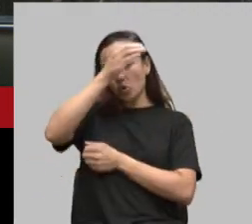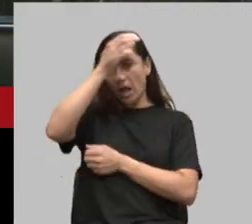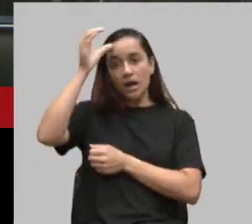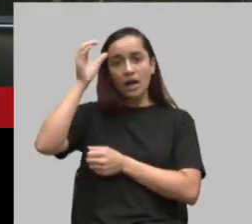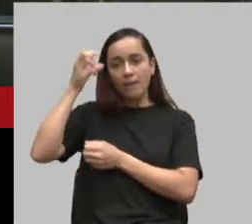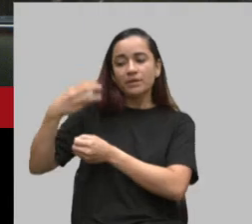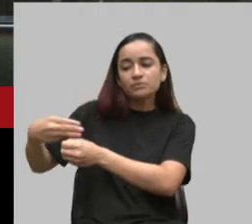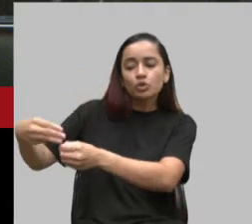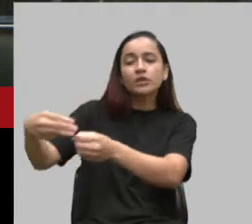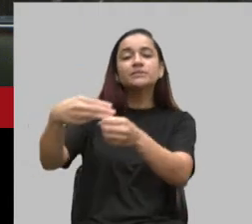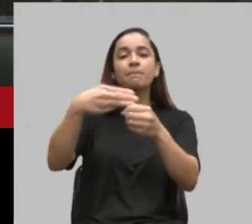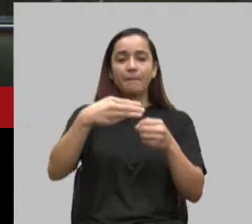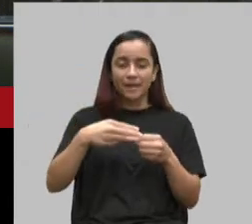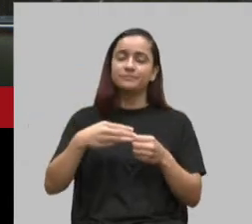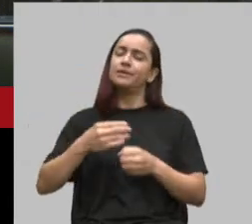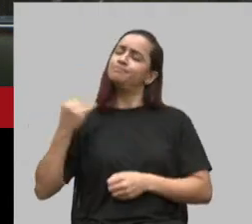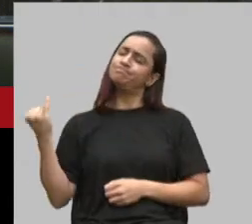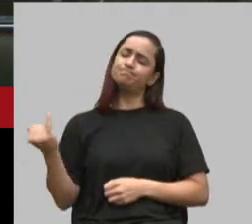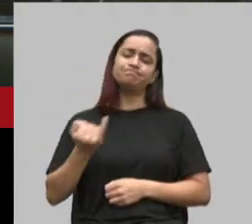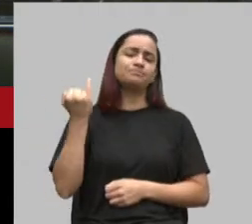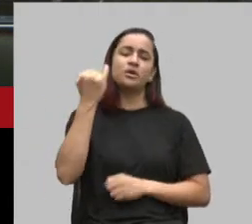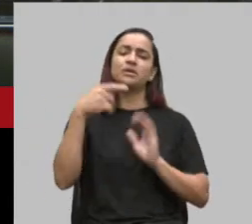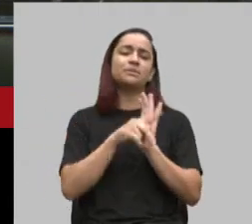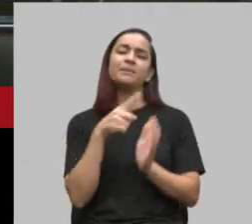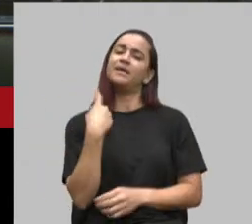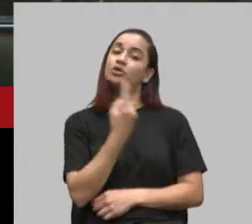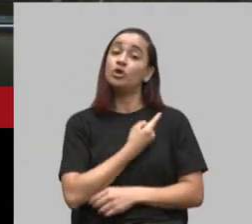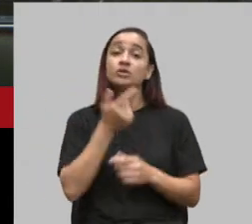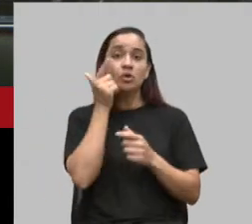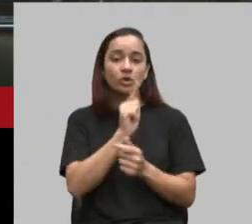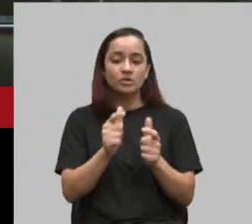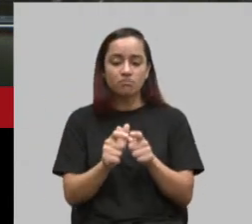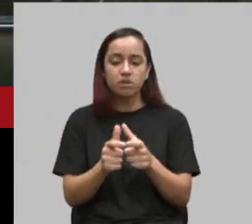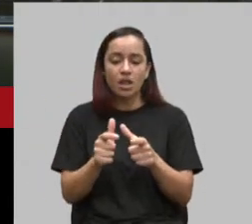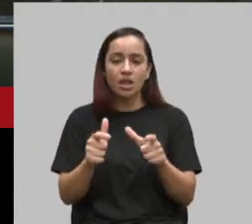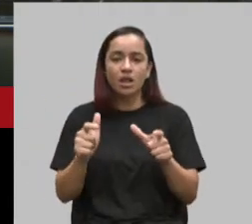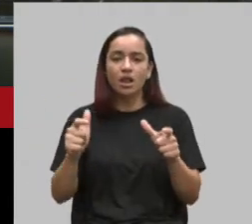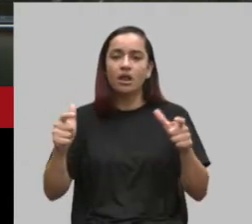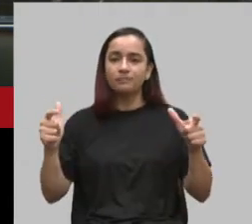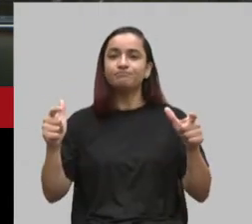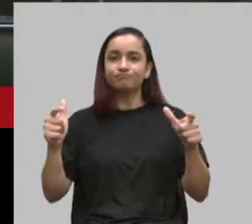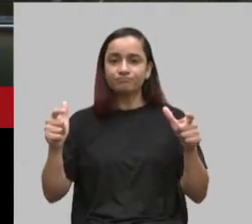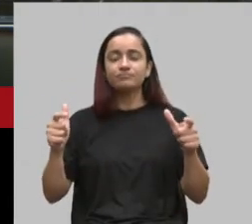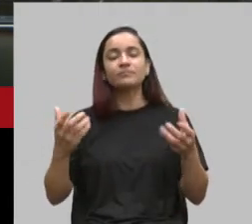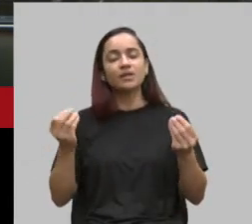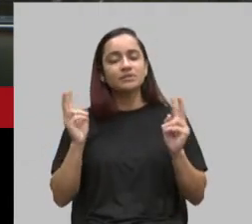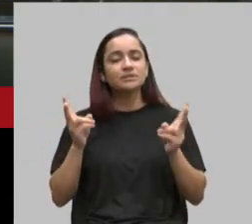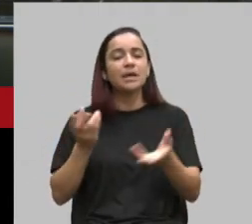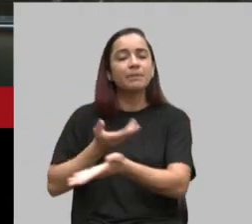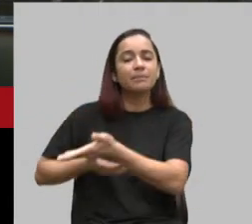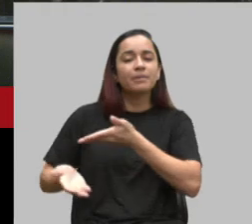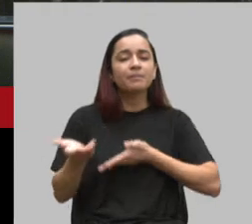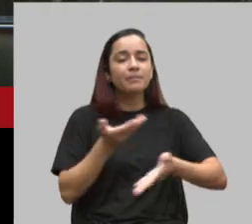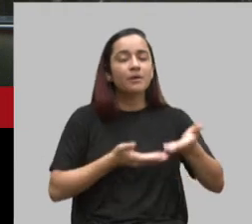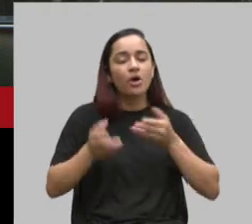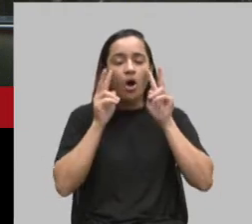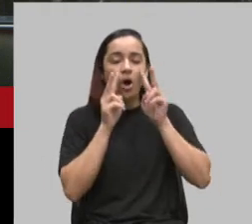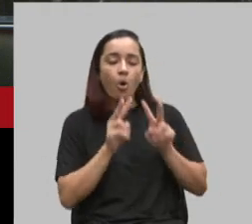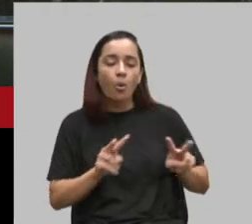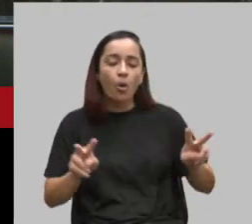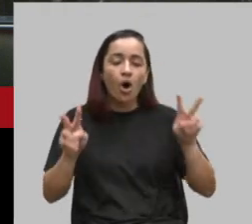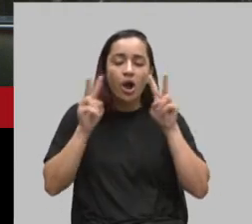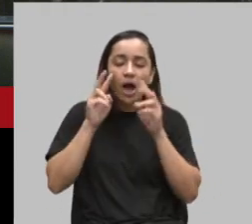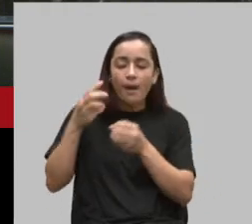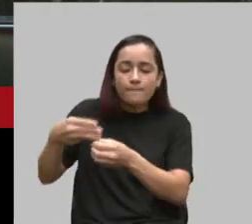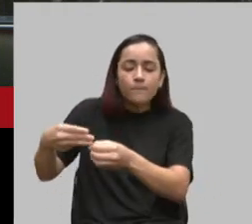muito valiosa para nós e que vem se ampliando de forma consistente em harmonia com o olhar municipalista que caracteriza o